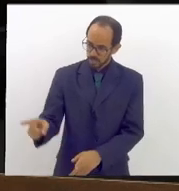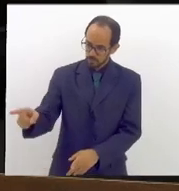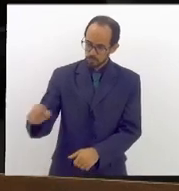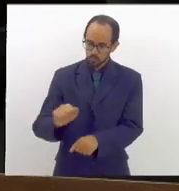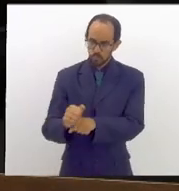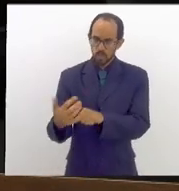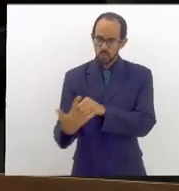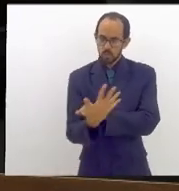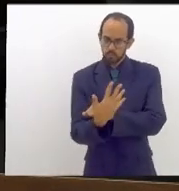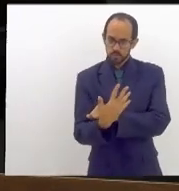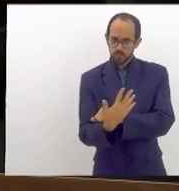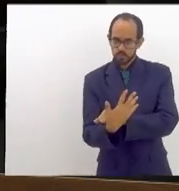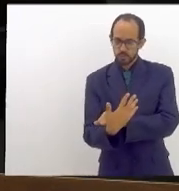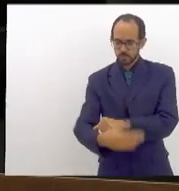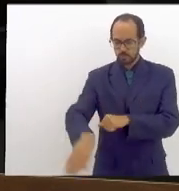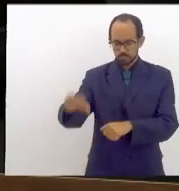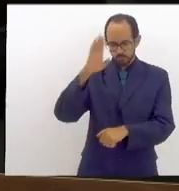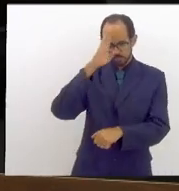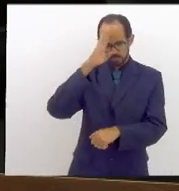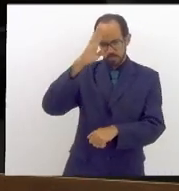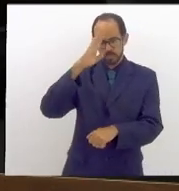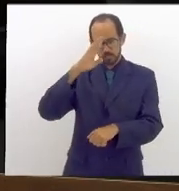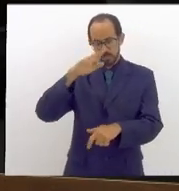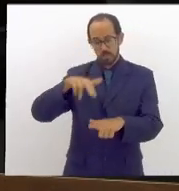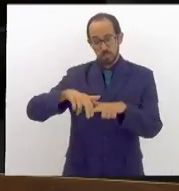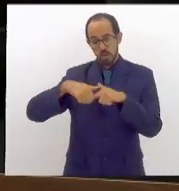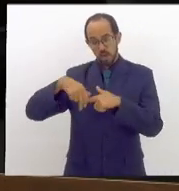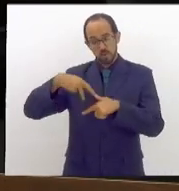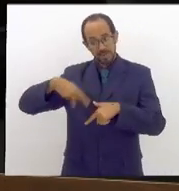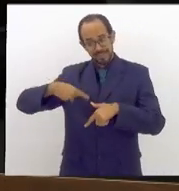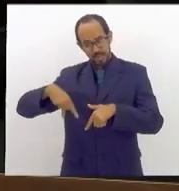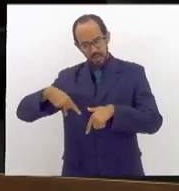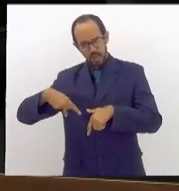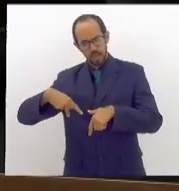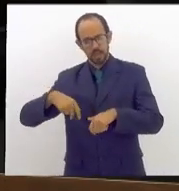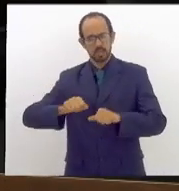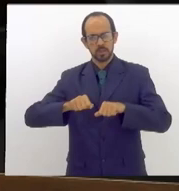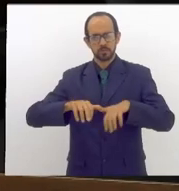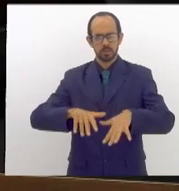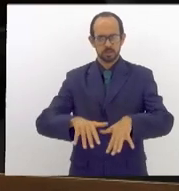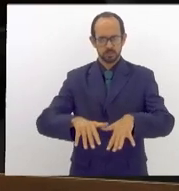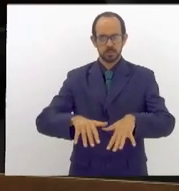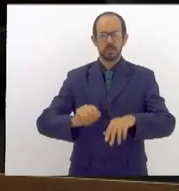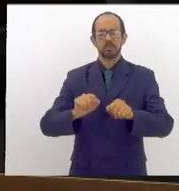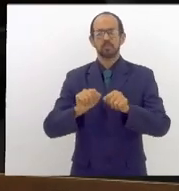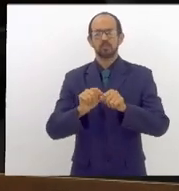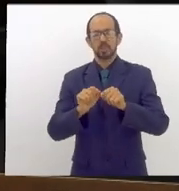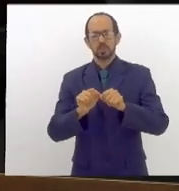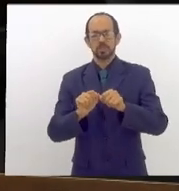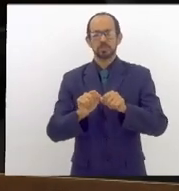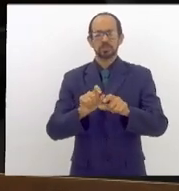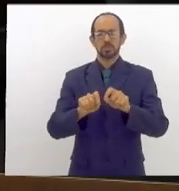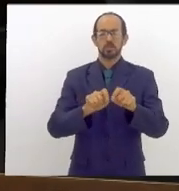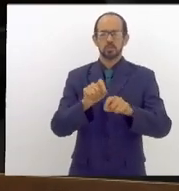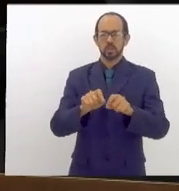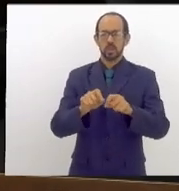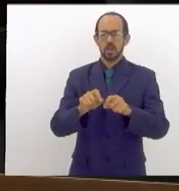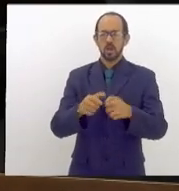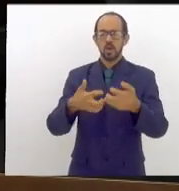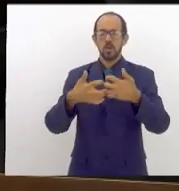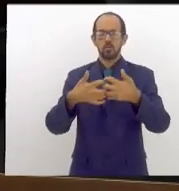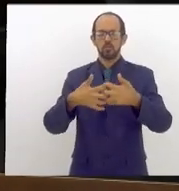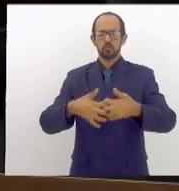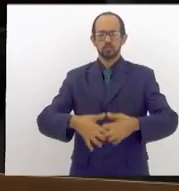a covid e principalmente por causa dela deu grande efetividade ao funcionamento